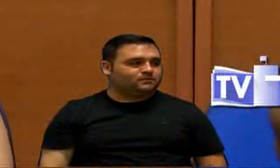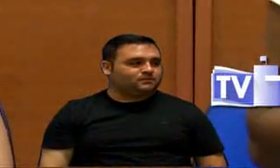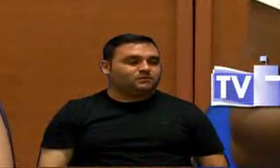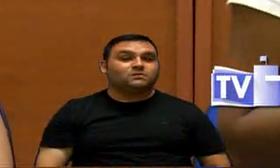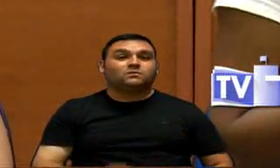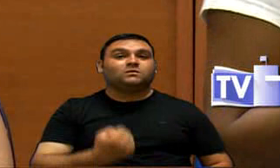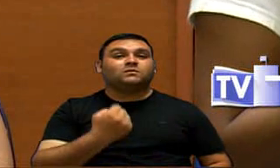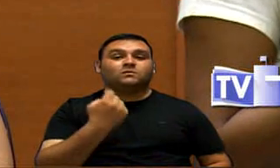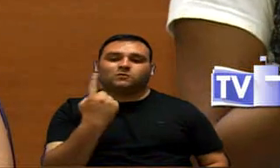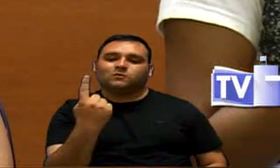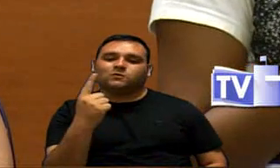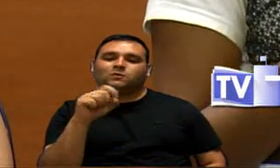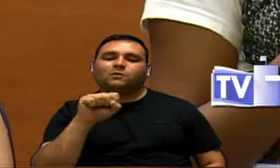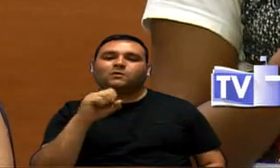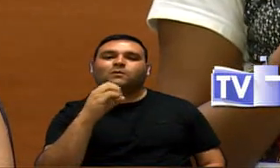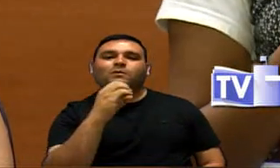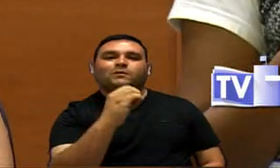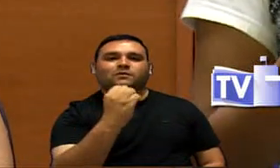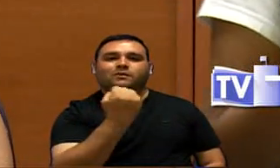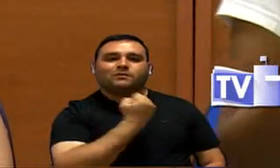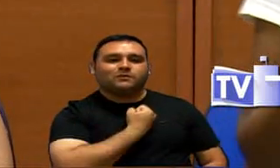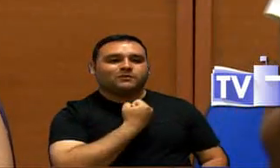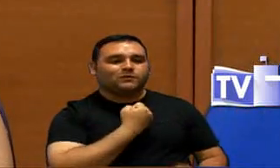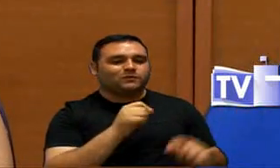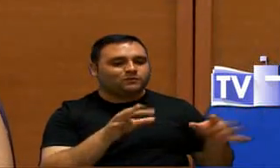Este número